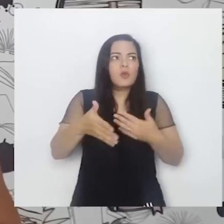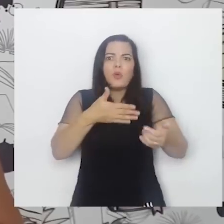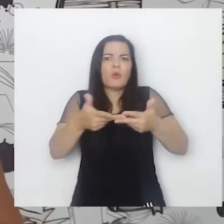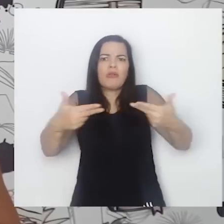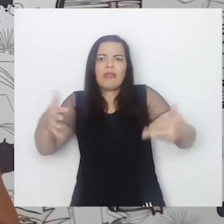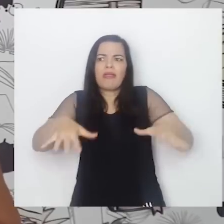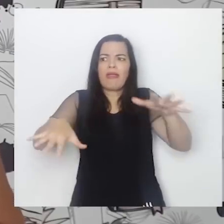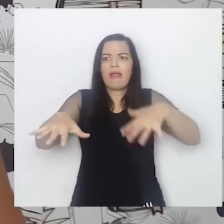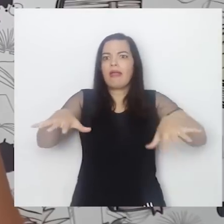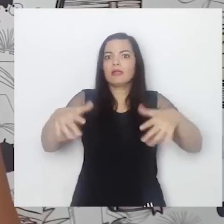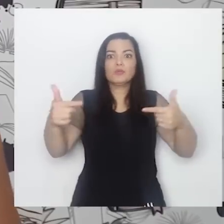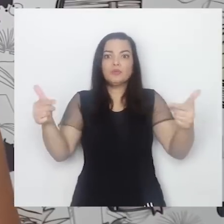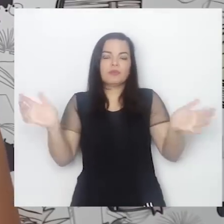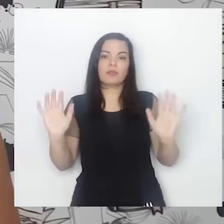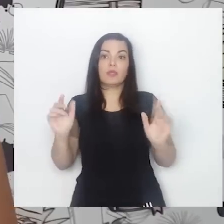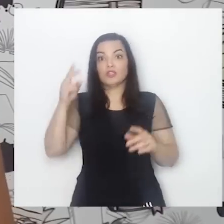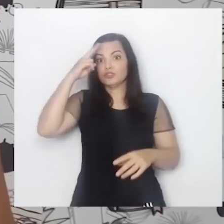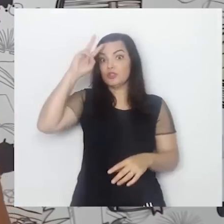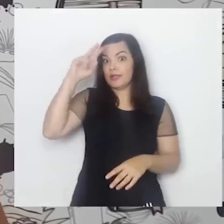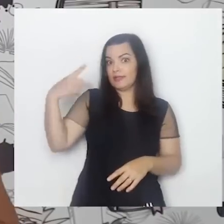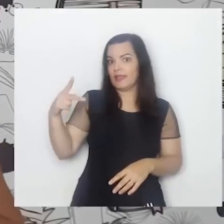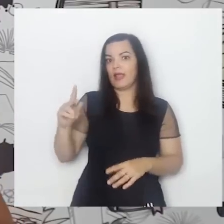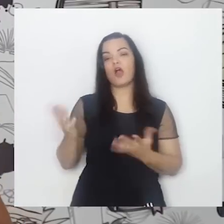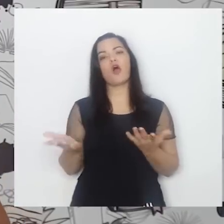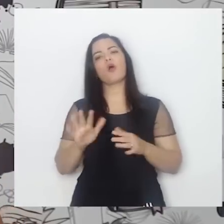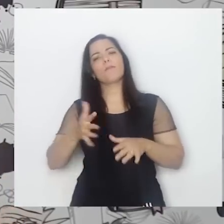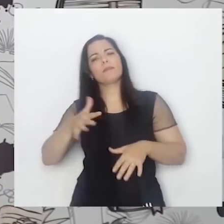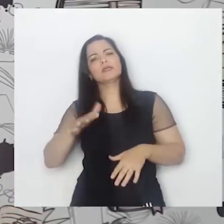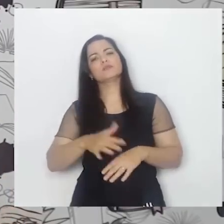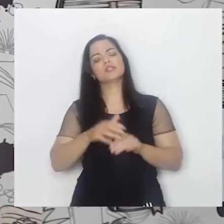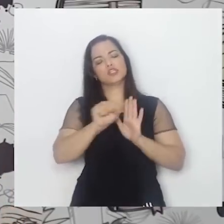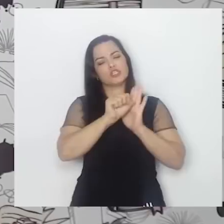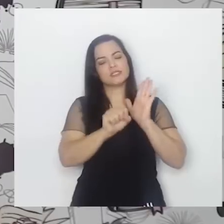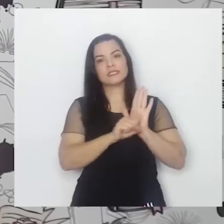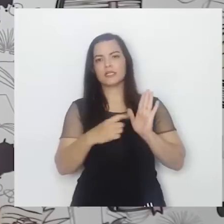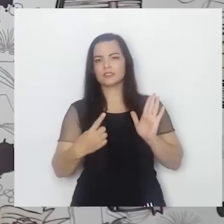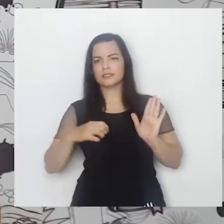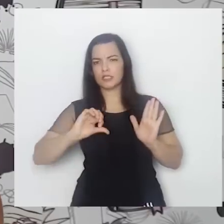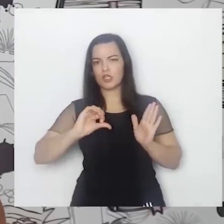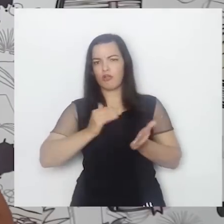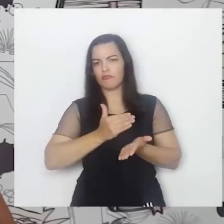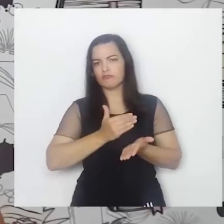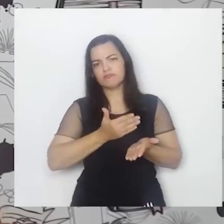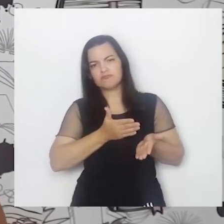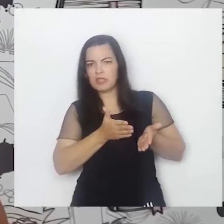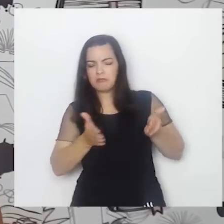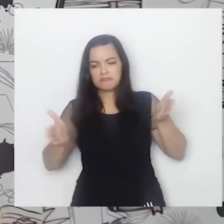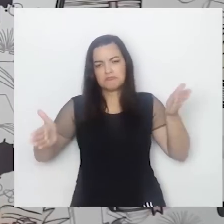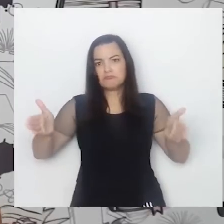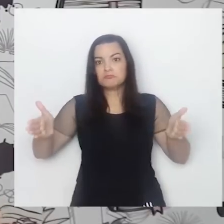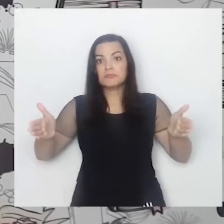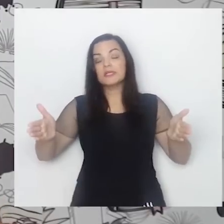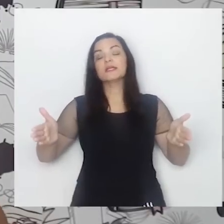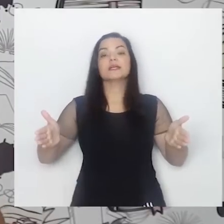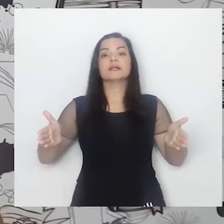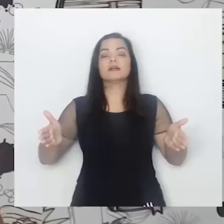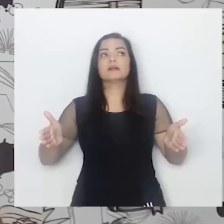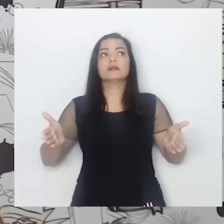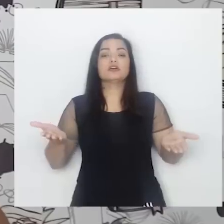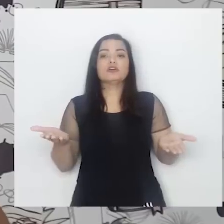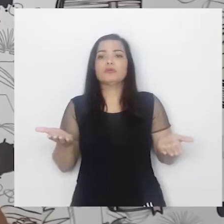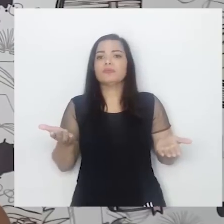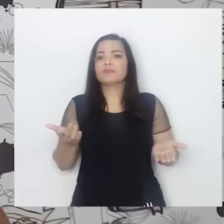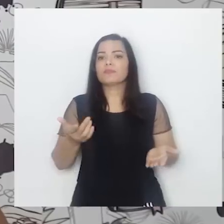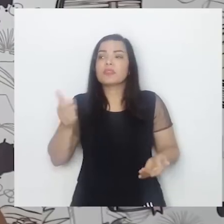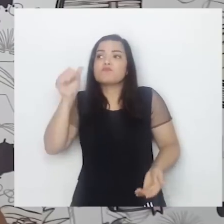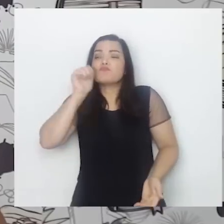coisas, viu? Olha só a história dela. Em meados do século XIX, pouco restava a se